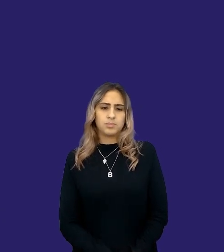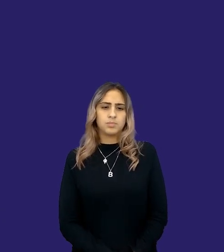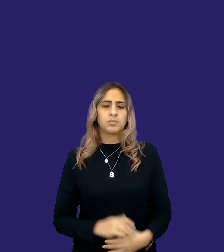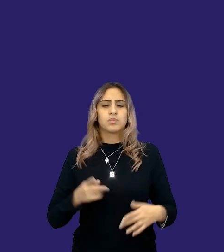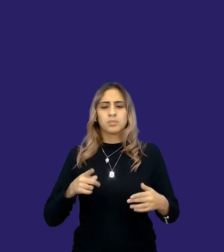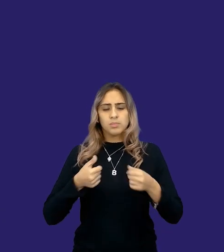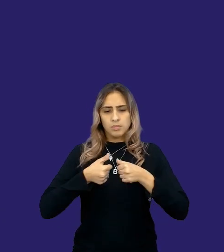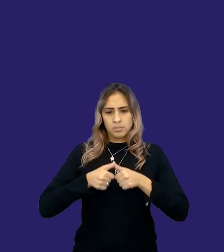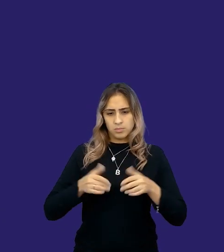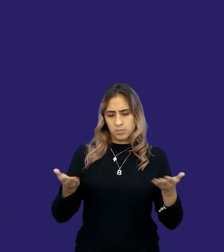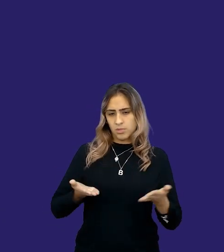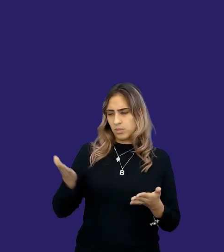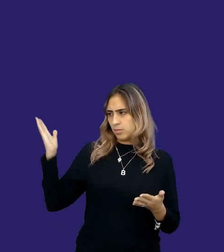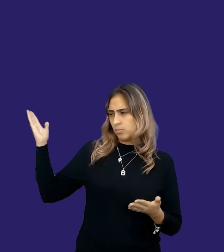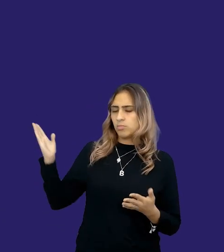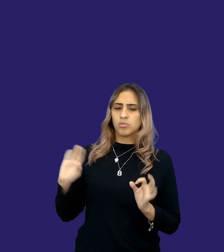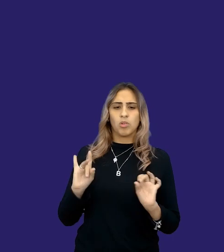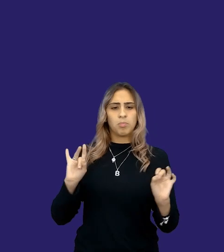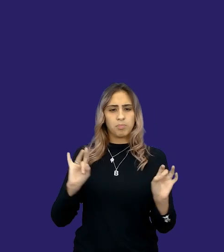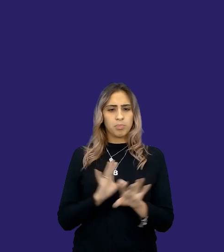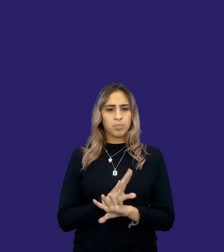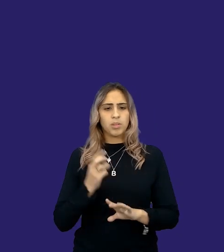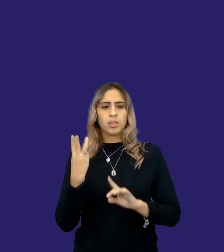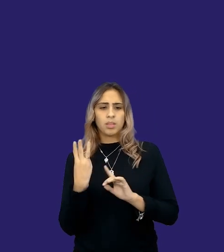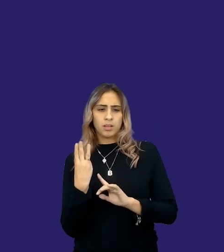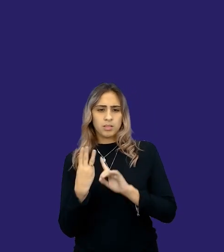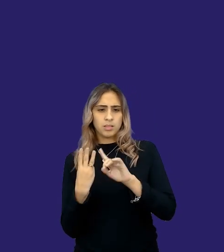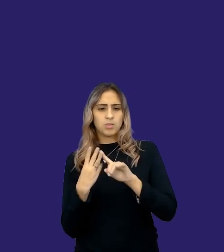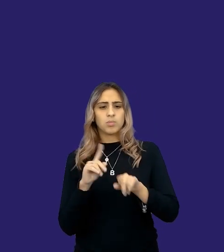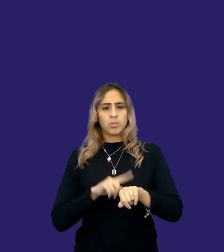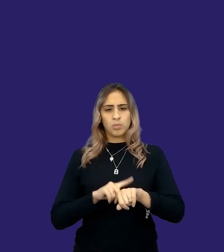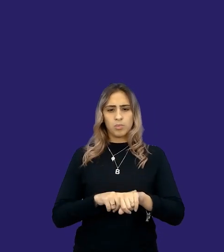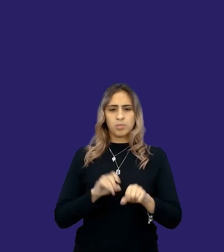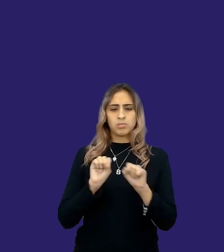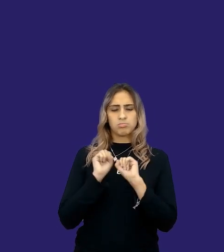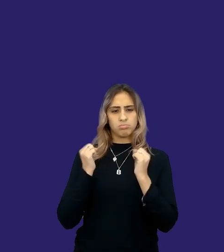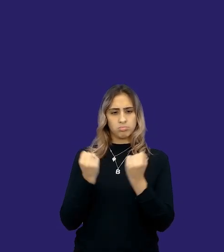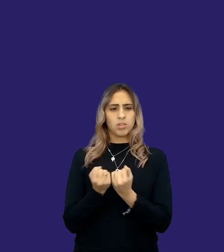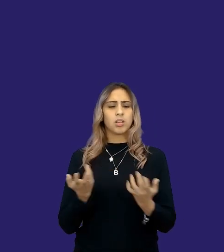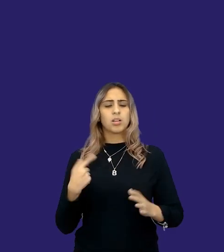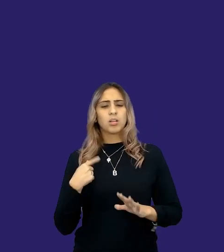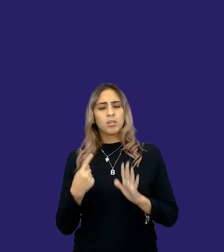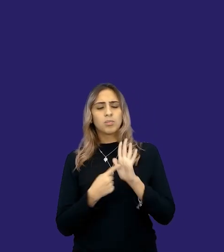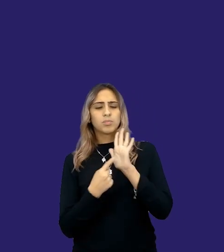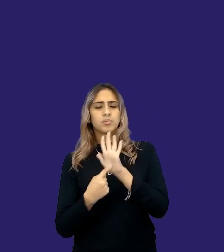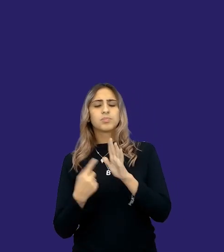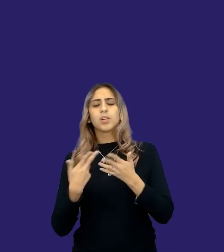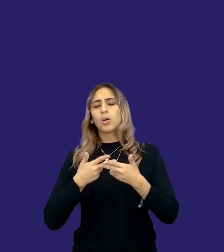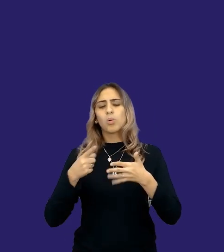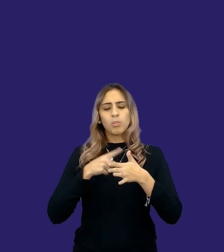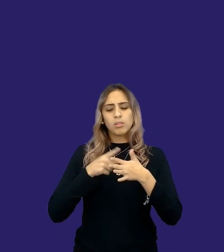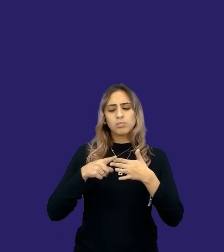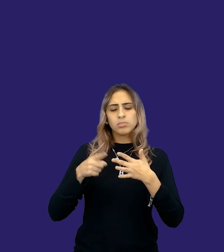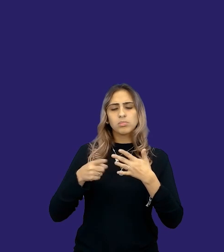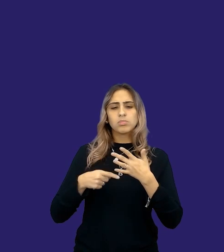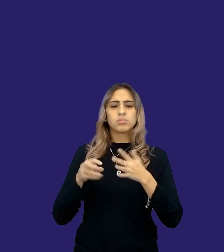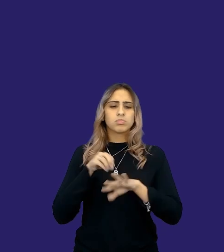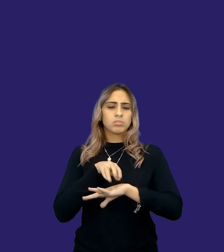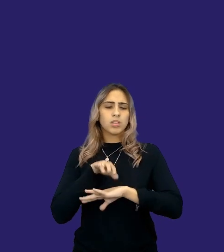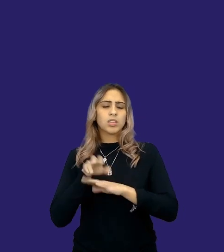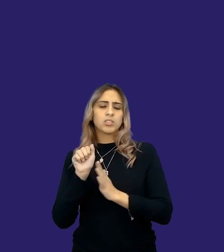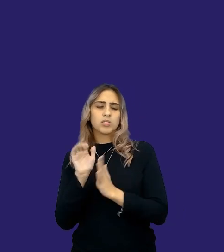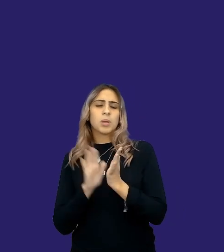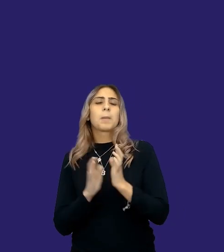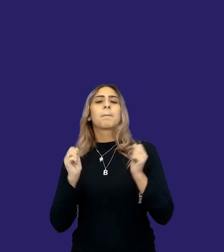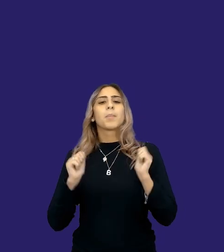E aqui, já encaminhando para o terceiro momento, vamos apontar algumas sugestões de atividades